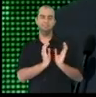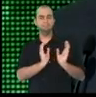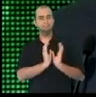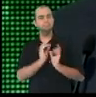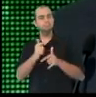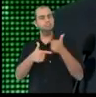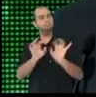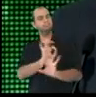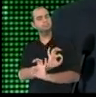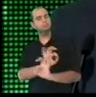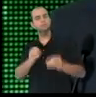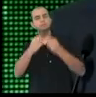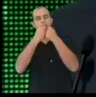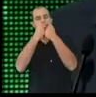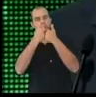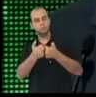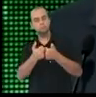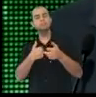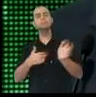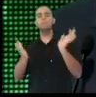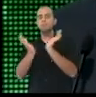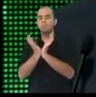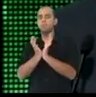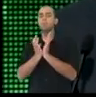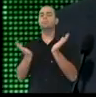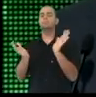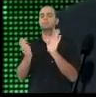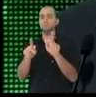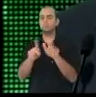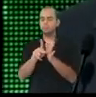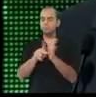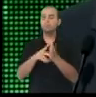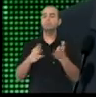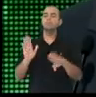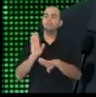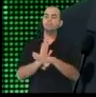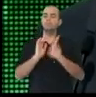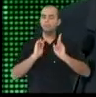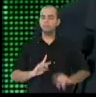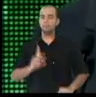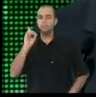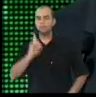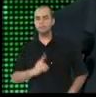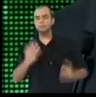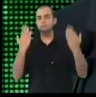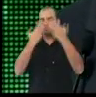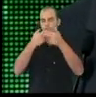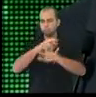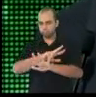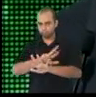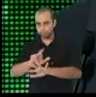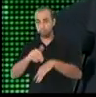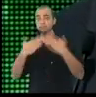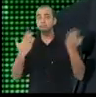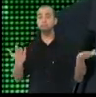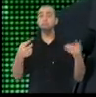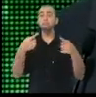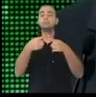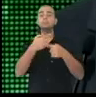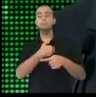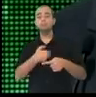extraordinário. Elas e as entidades de surdos mudos, de pessoas com deficiência visual, etc. Por que o governo